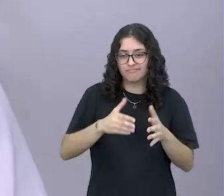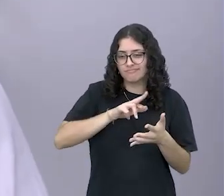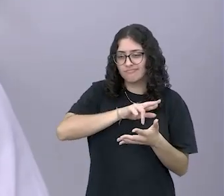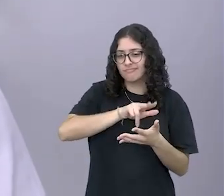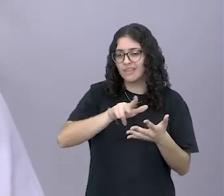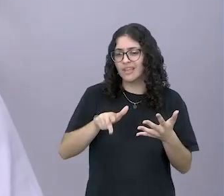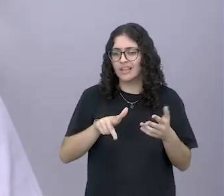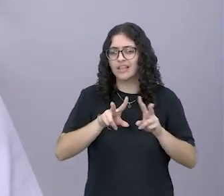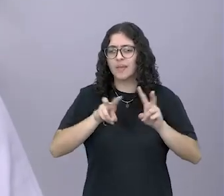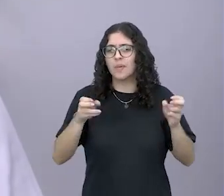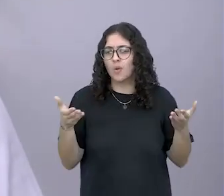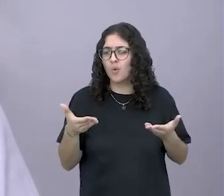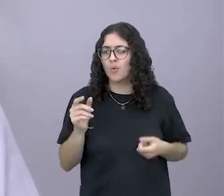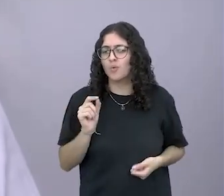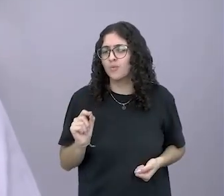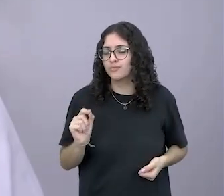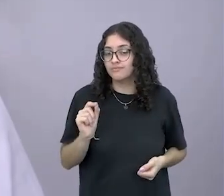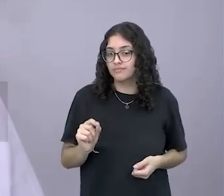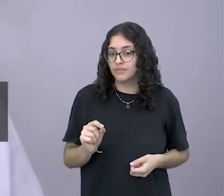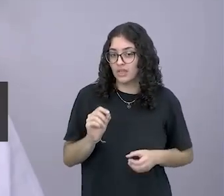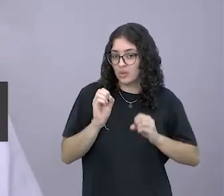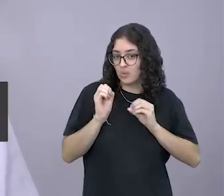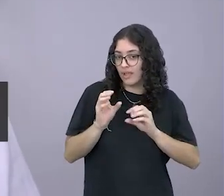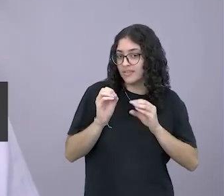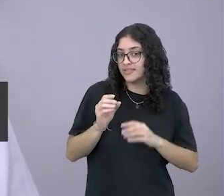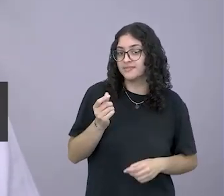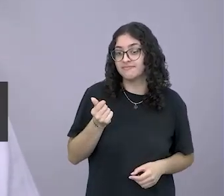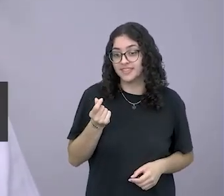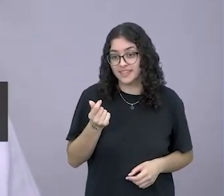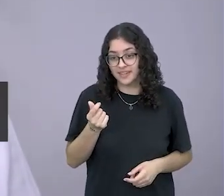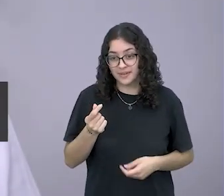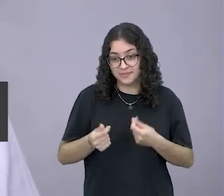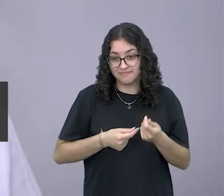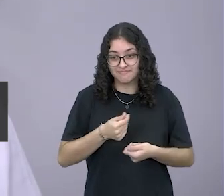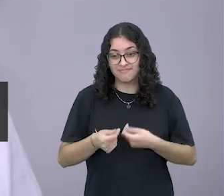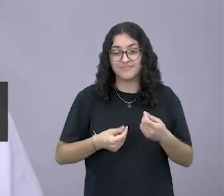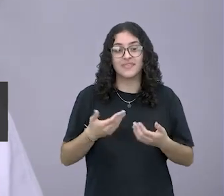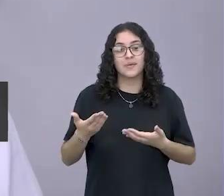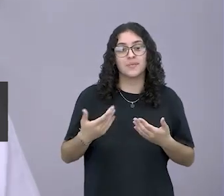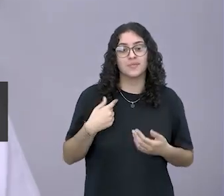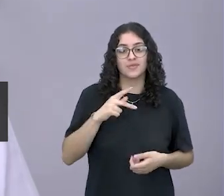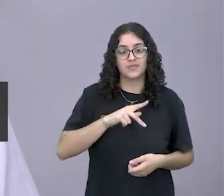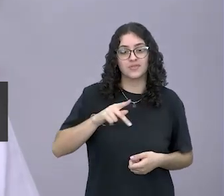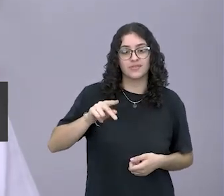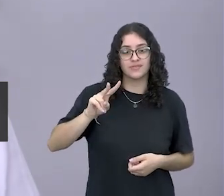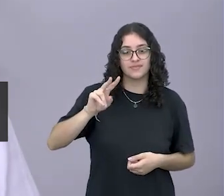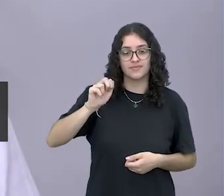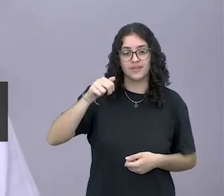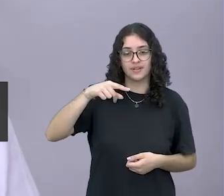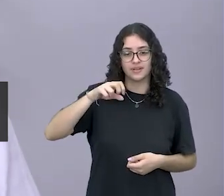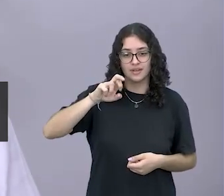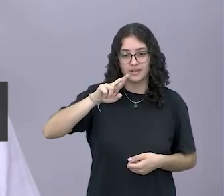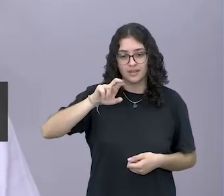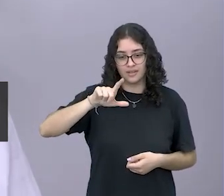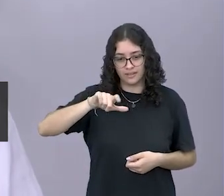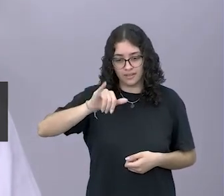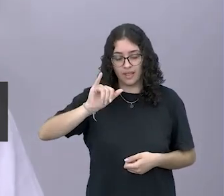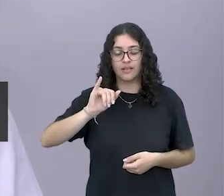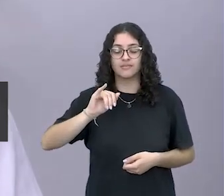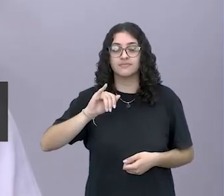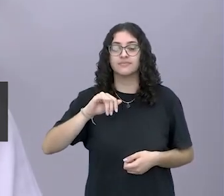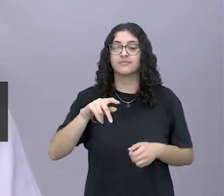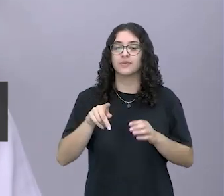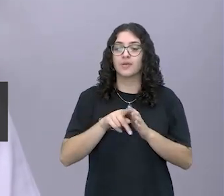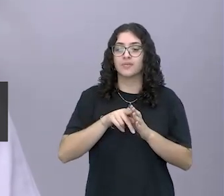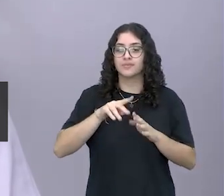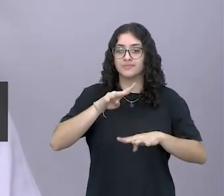A temática de hoje é educação financeira. Eu sou o professor Vanderlei Sanchizode, sou professor de matemática da rede, sou um